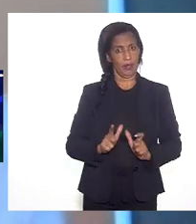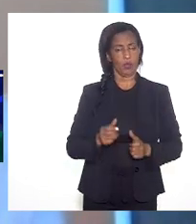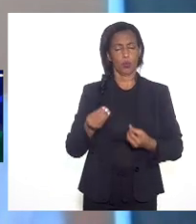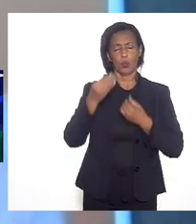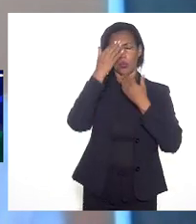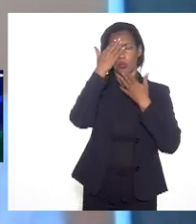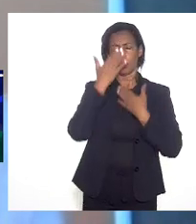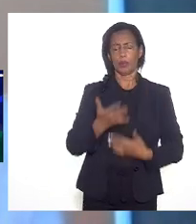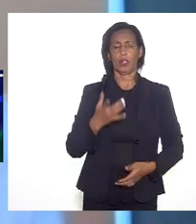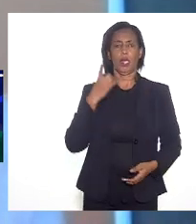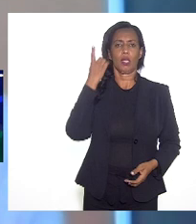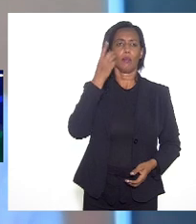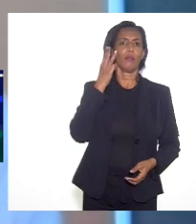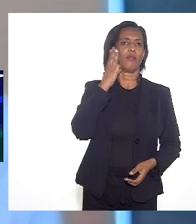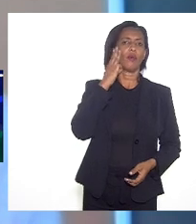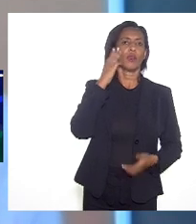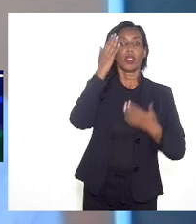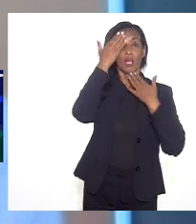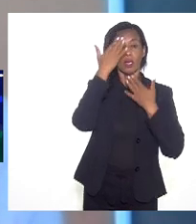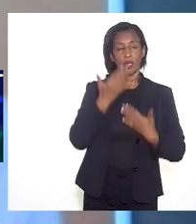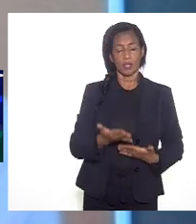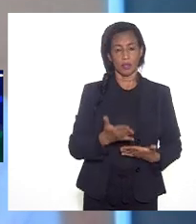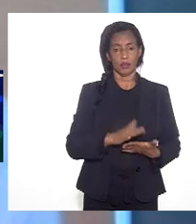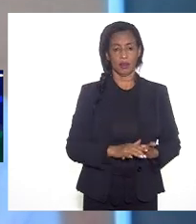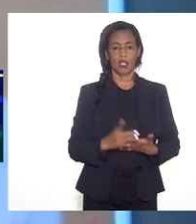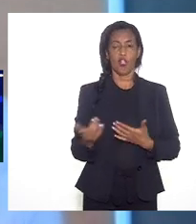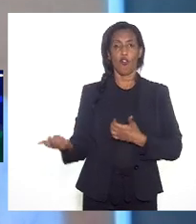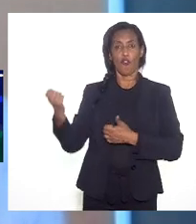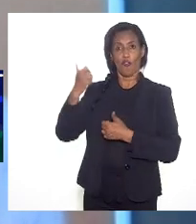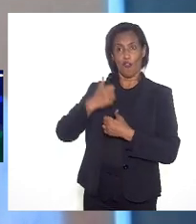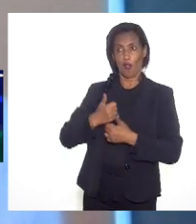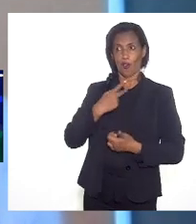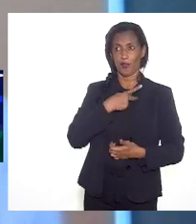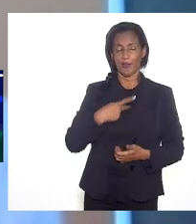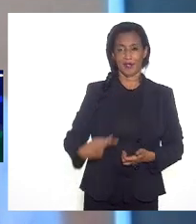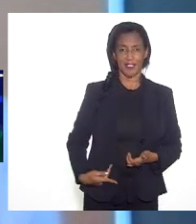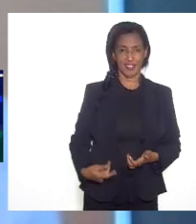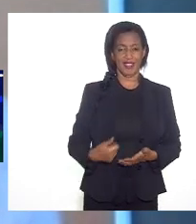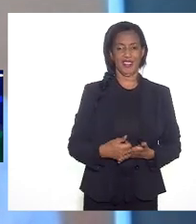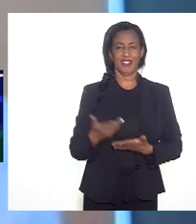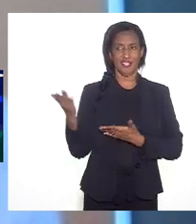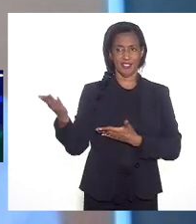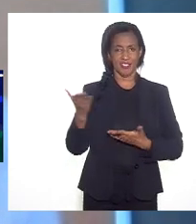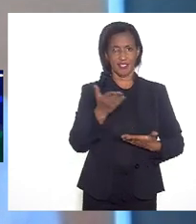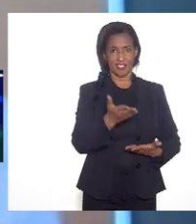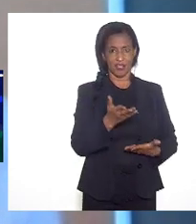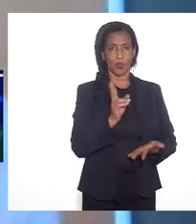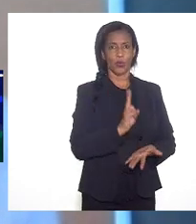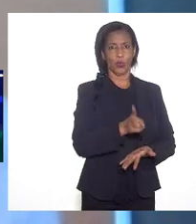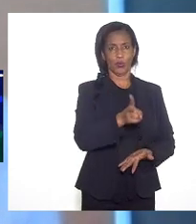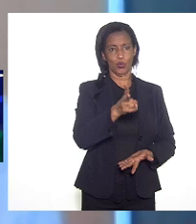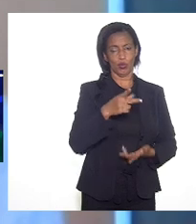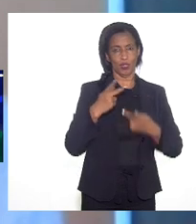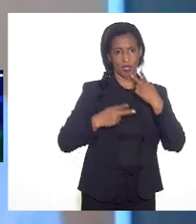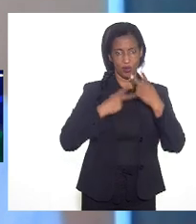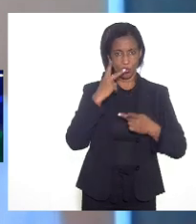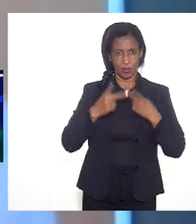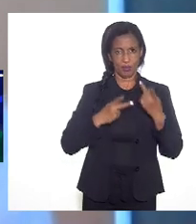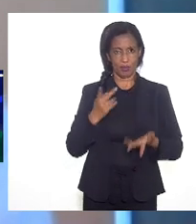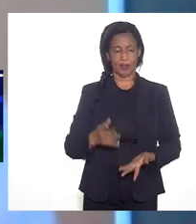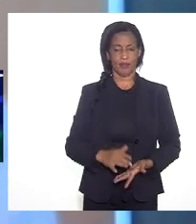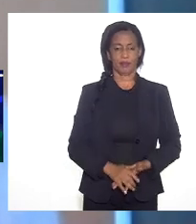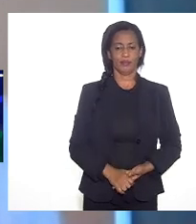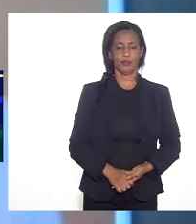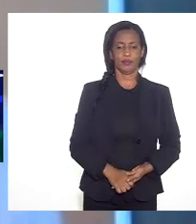Muito obrigada, deputado Valdec, agradeço. Retomo a presidência para que Vossa Excelência possa fazer uso da